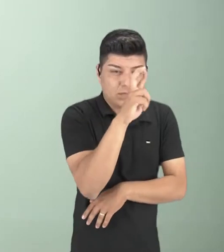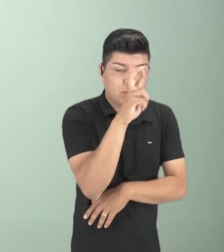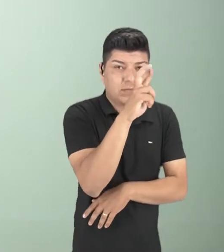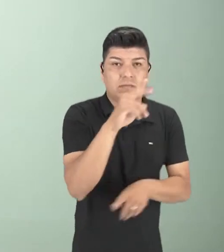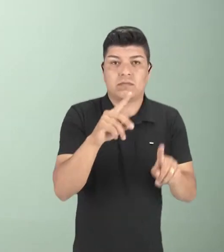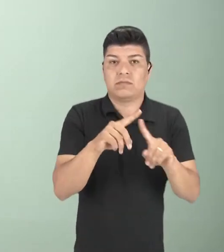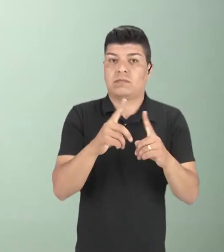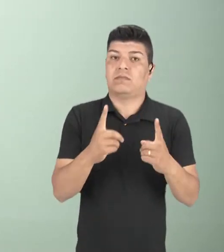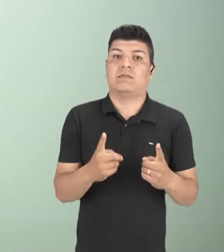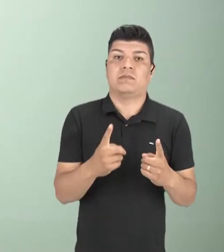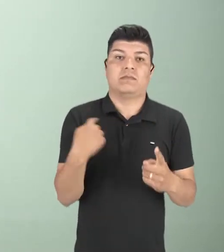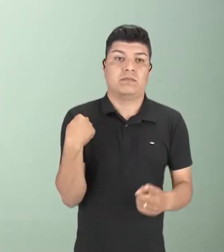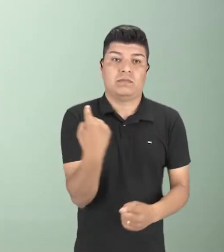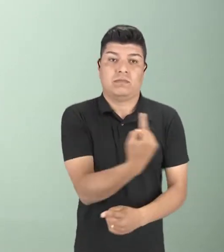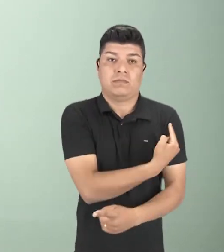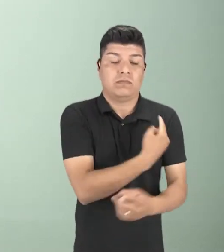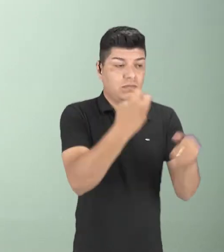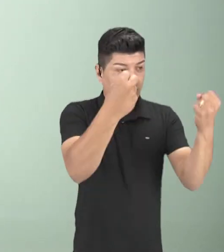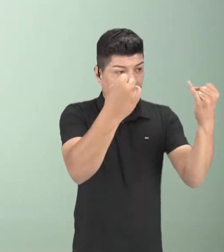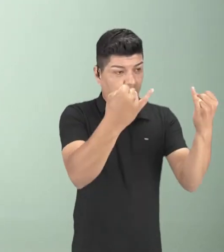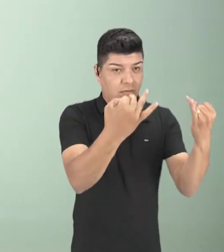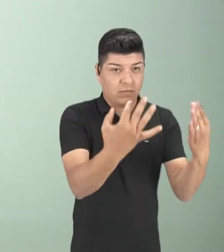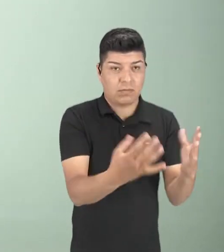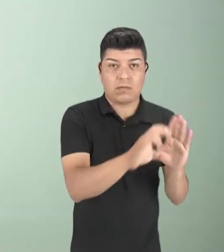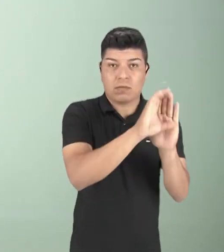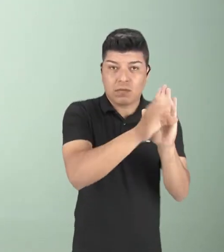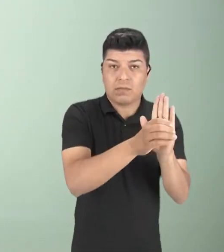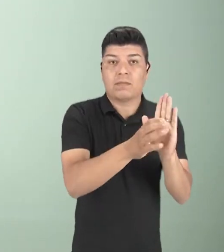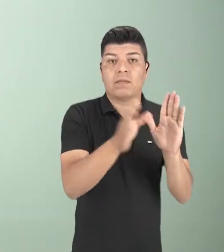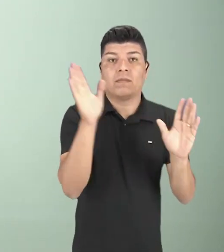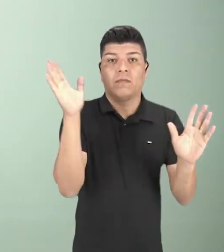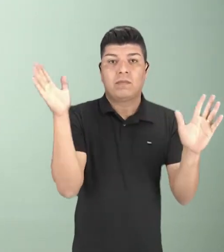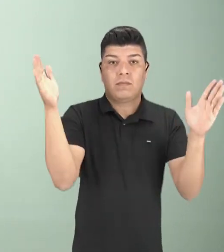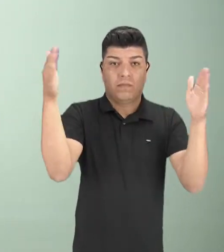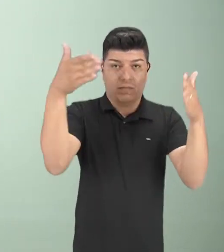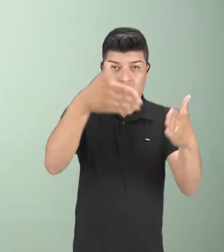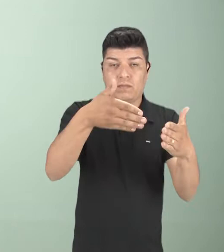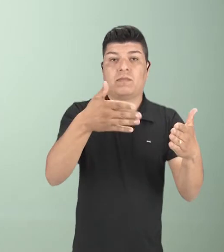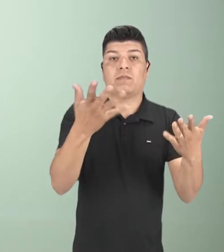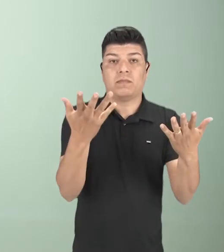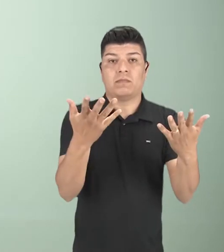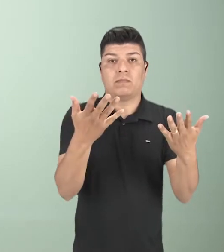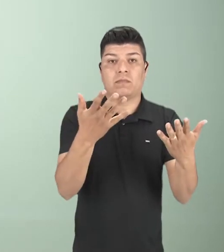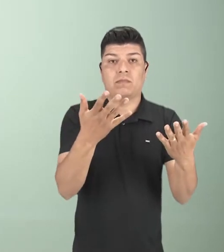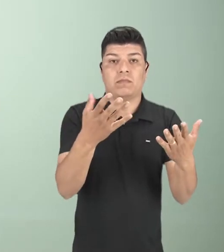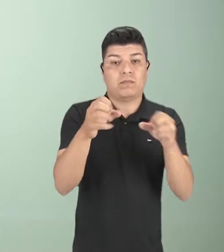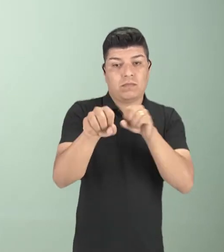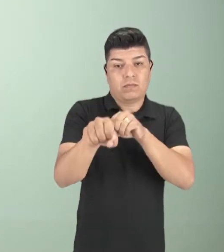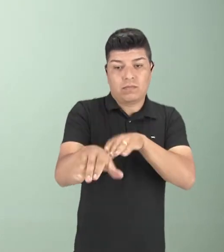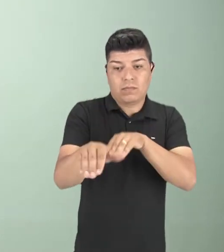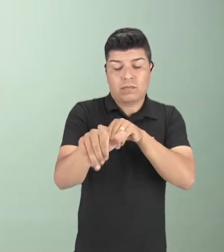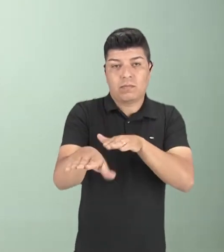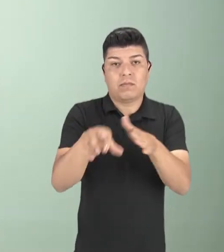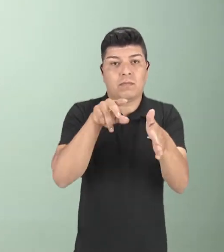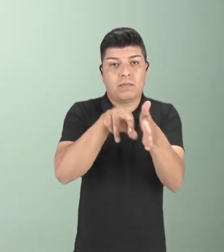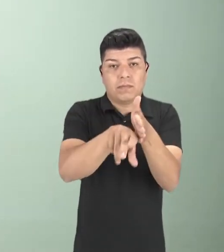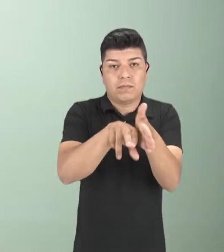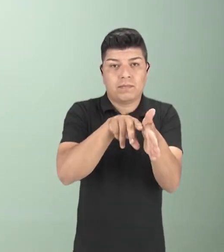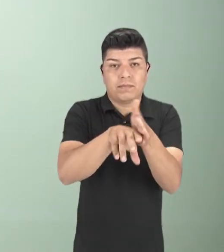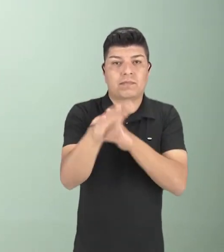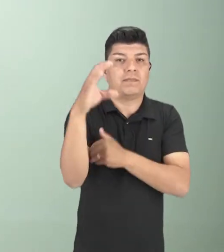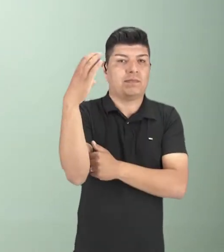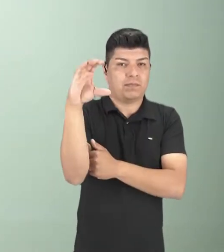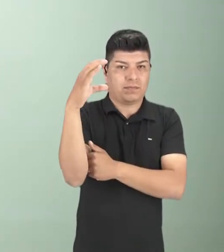lógico que quando a gente fala desse conteúdo voltado ao ensino da biologia, às ciências,